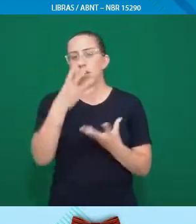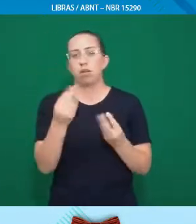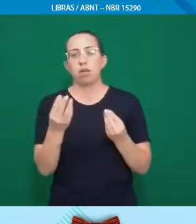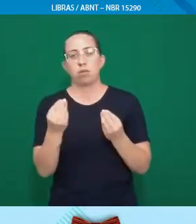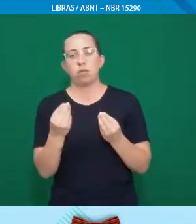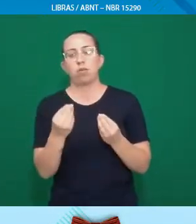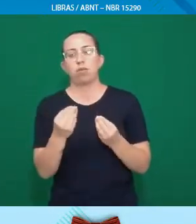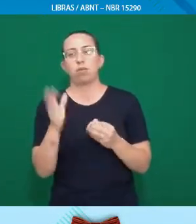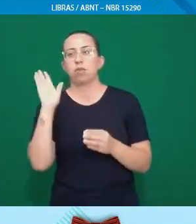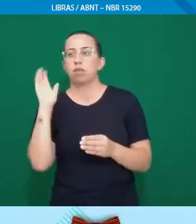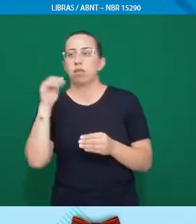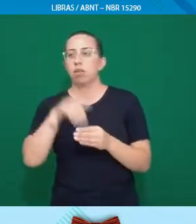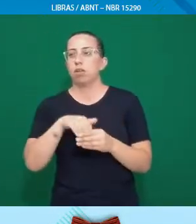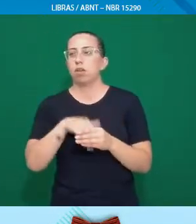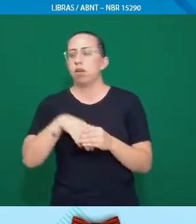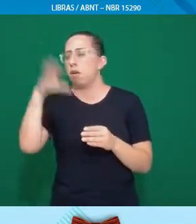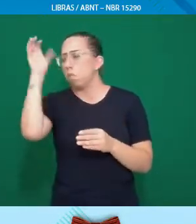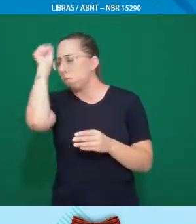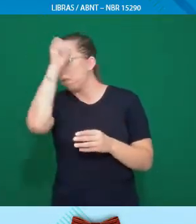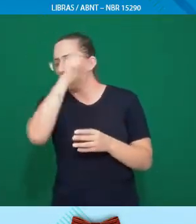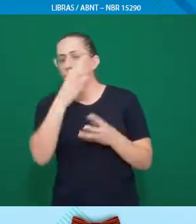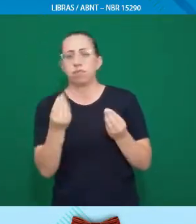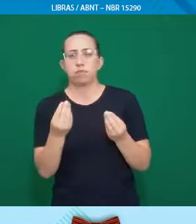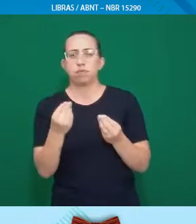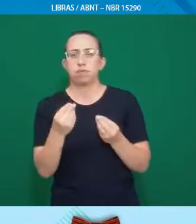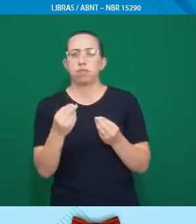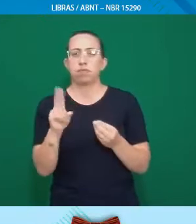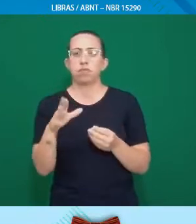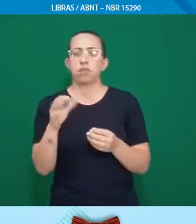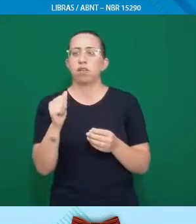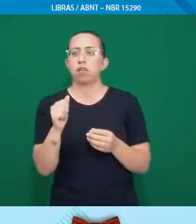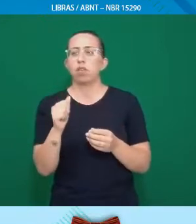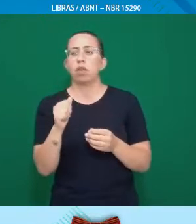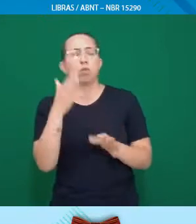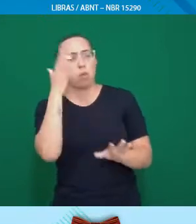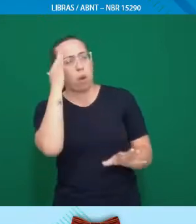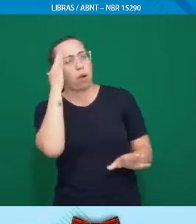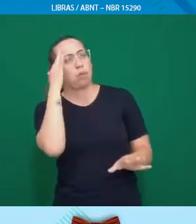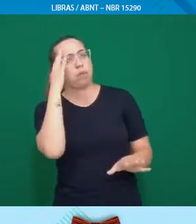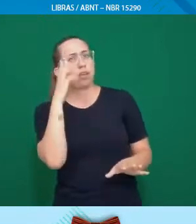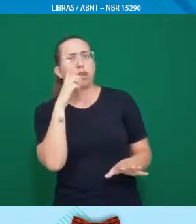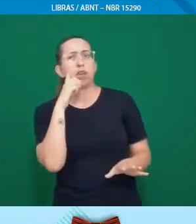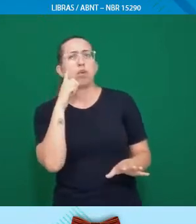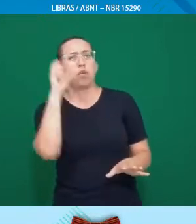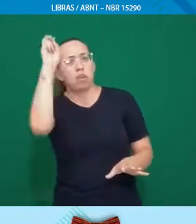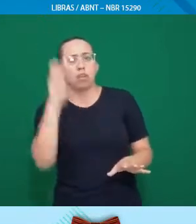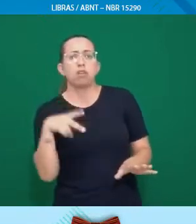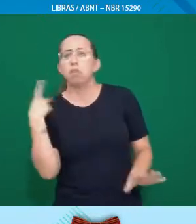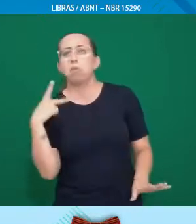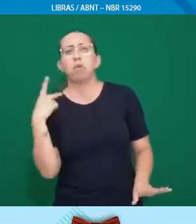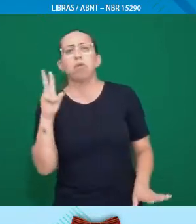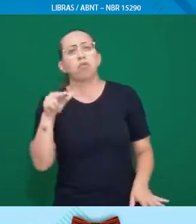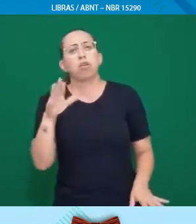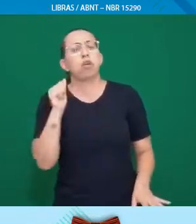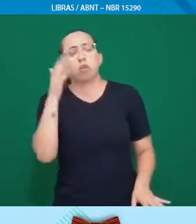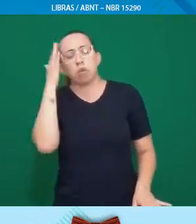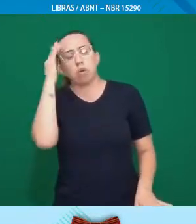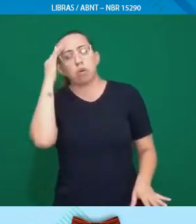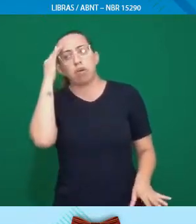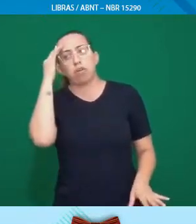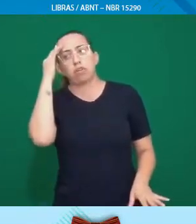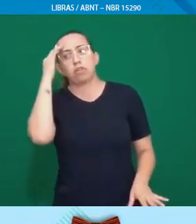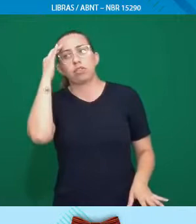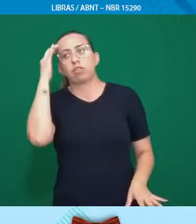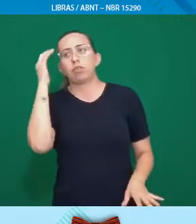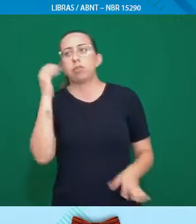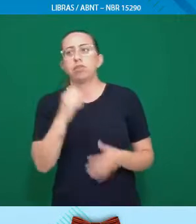campanha eleitoral Foi um aprendizado enorme Porque jamais na vida imaginei que eu ia entrar numa campanha política Não jamais